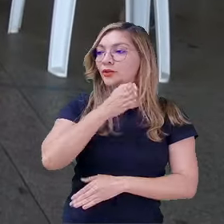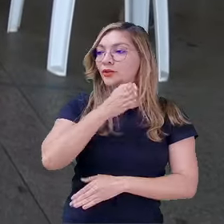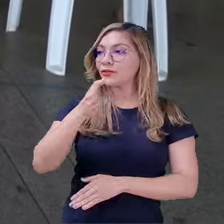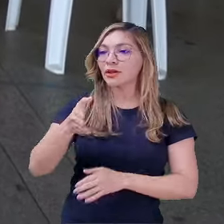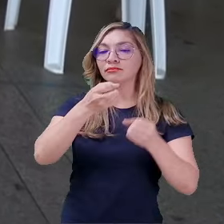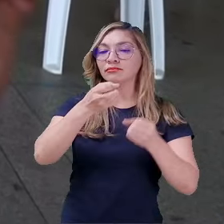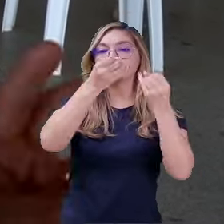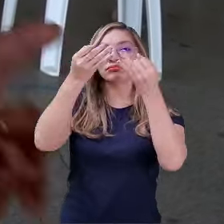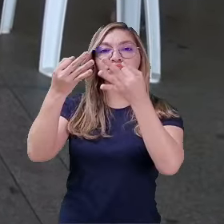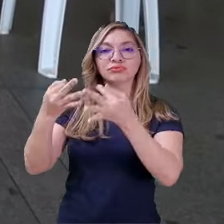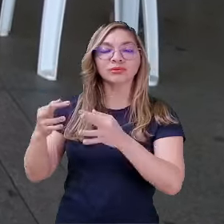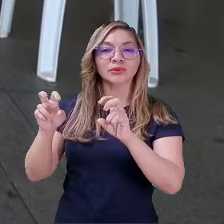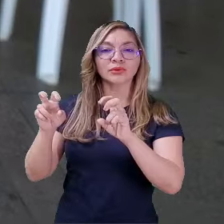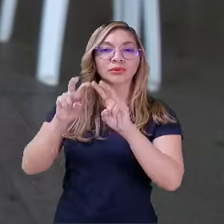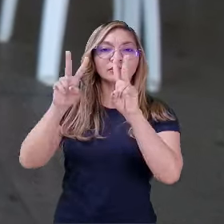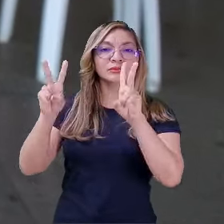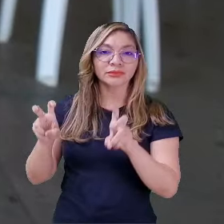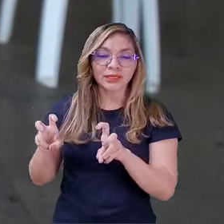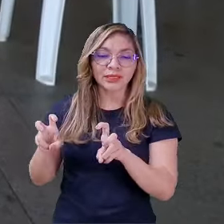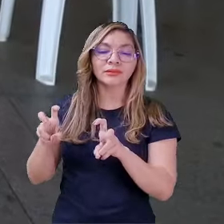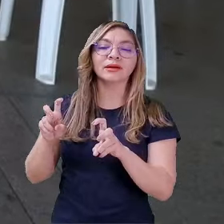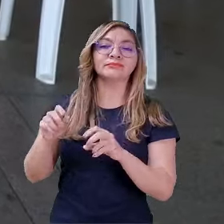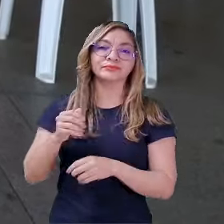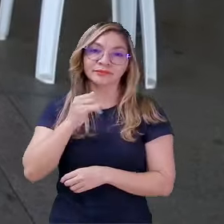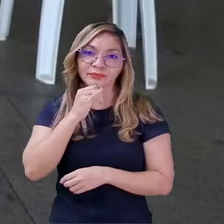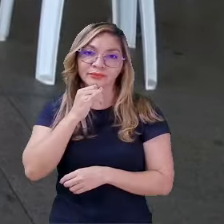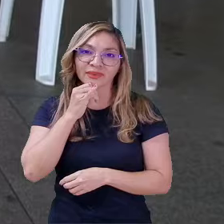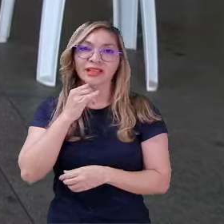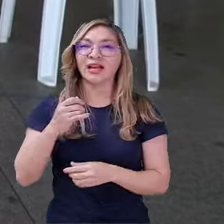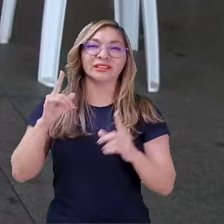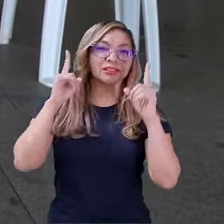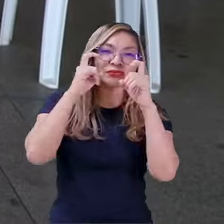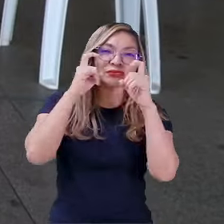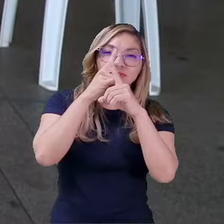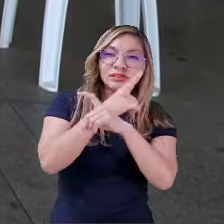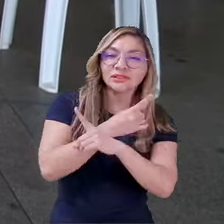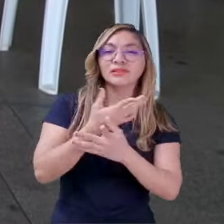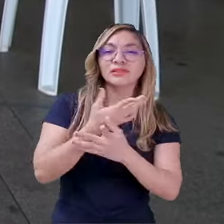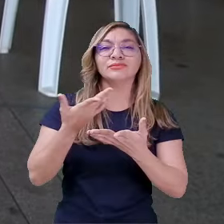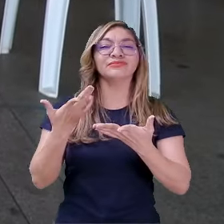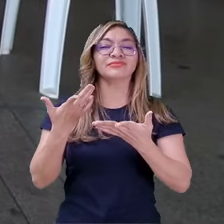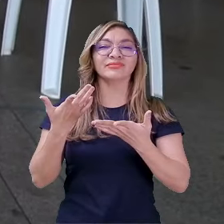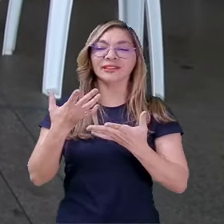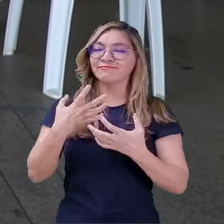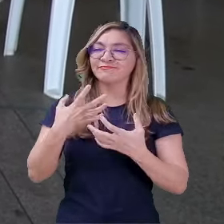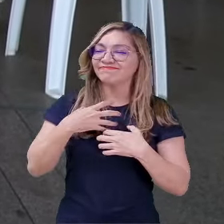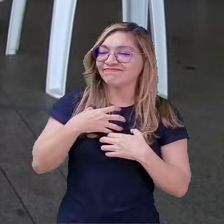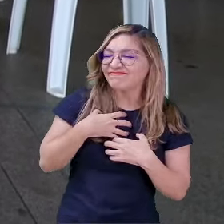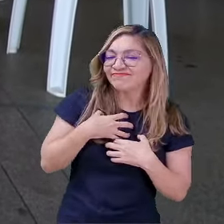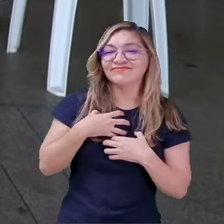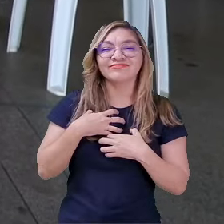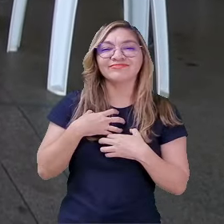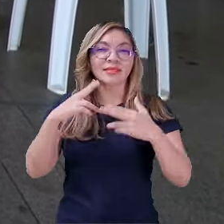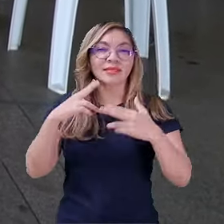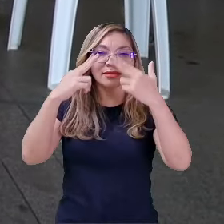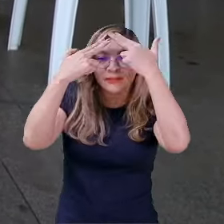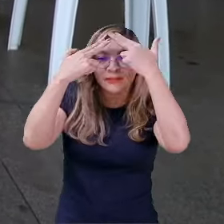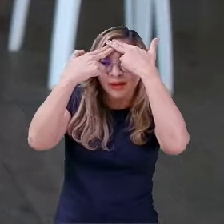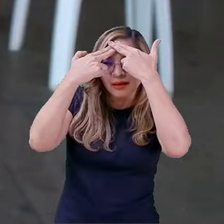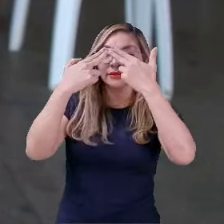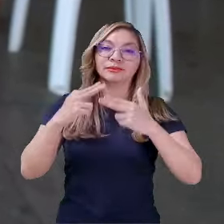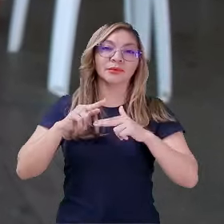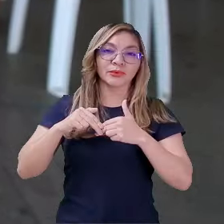que é tabu, que às vezes é doloroso de falar, E aí por isso a gente traz as técnicas, a psicóloga, a